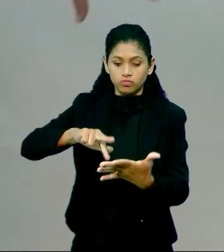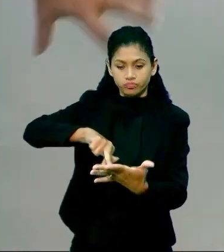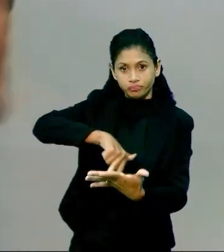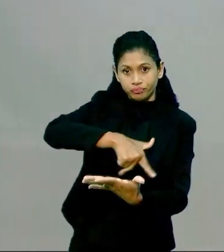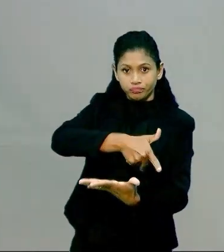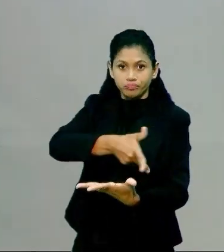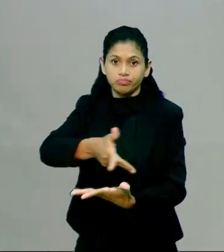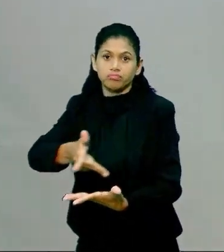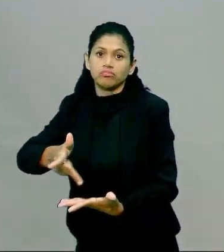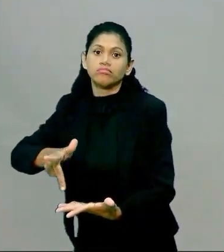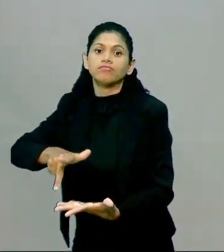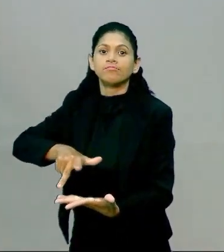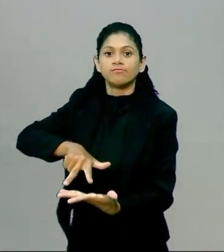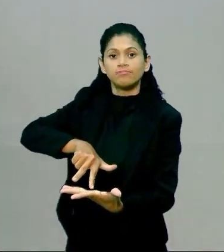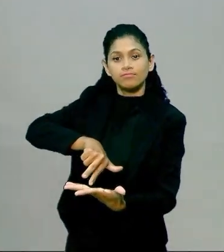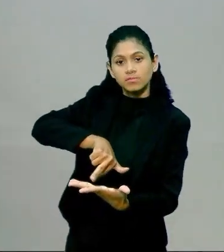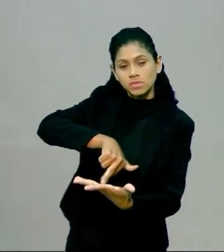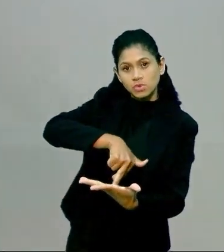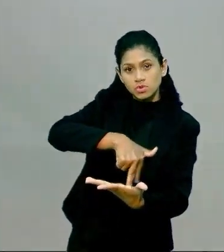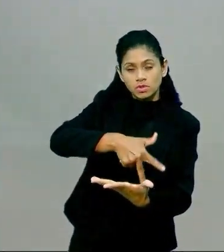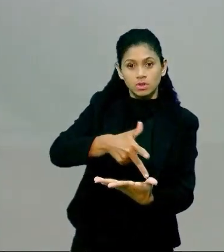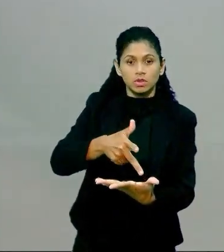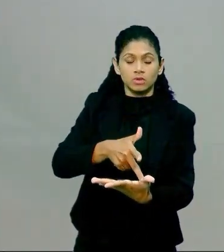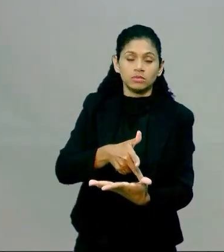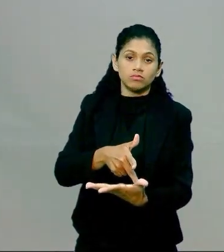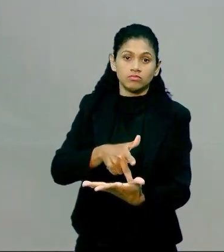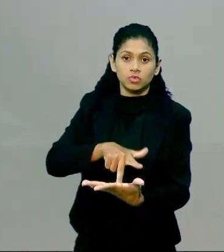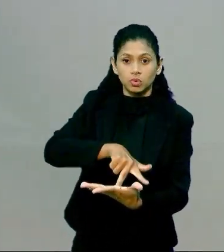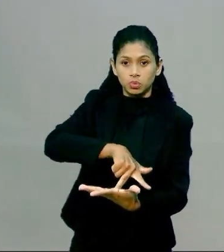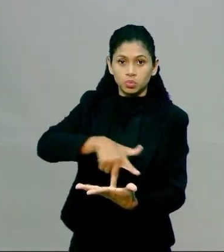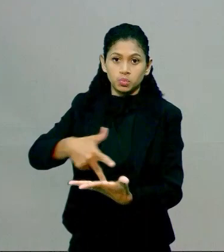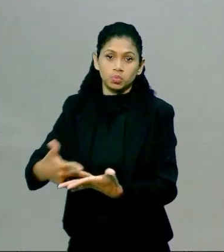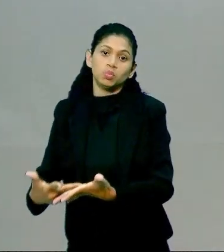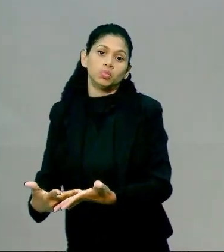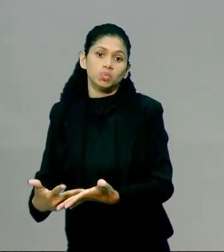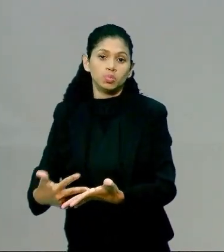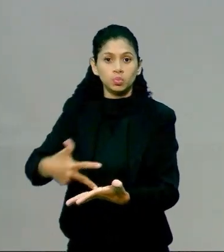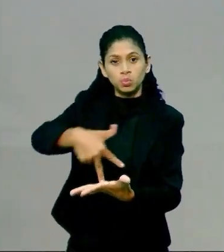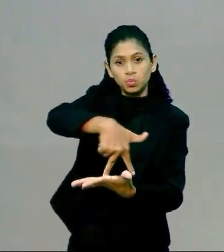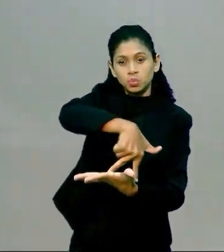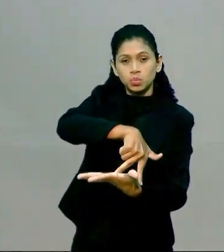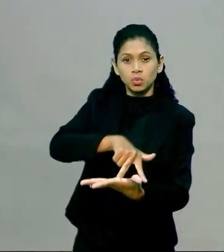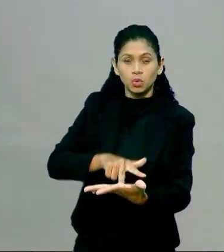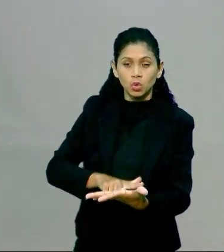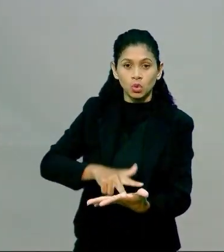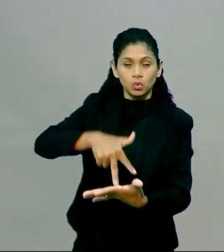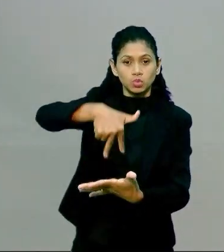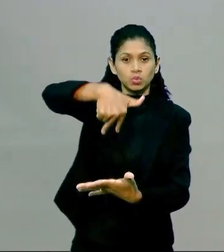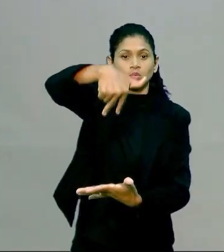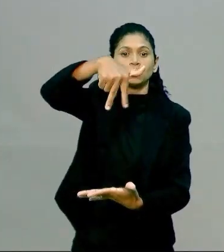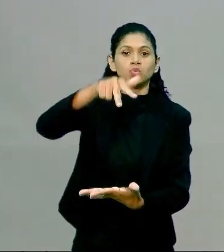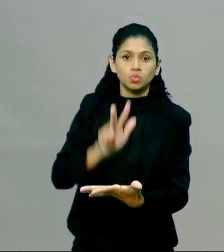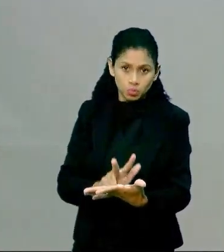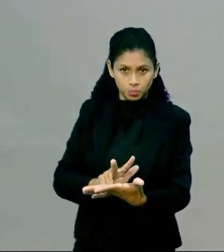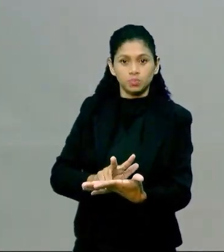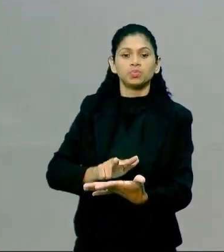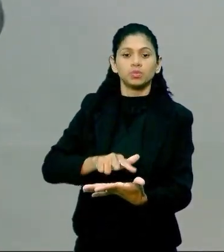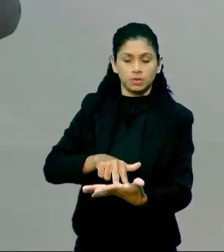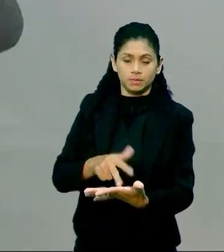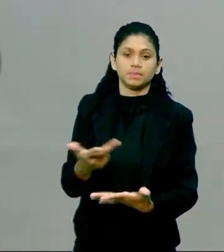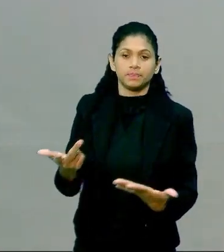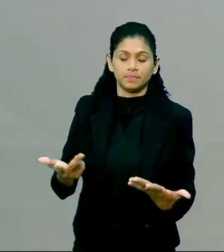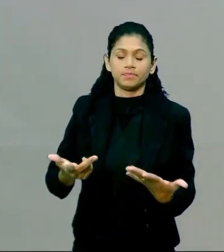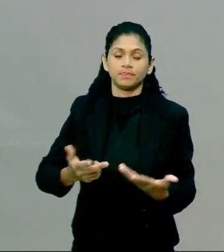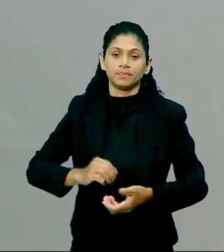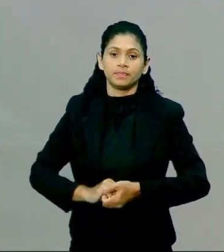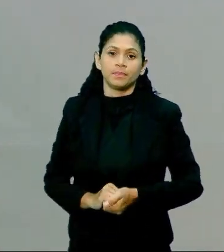fazer essa ampliação, tanto de lateralidade, quanto a dinâmica de subir, descer, né, os saltos e tudo mais. Então, é